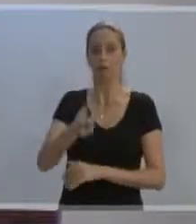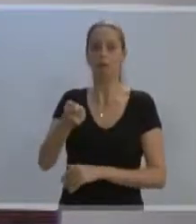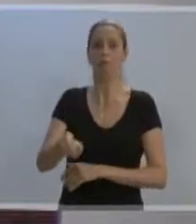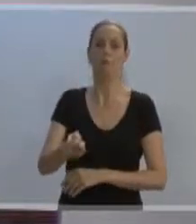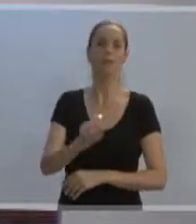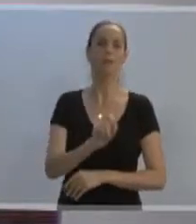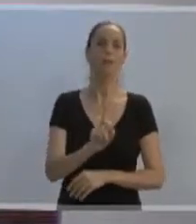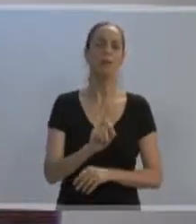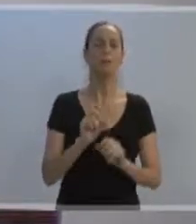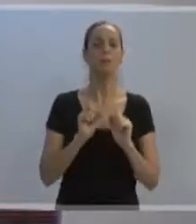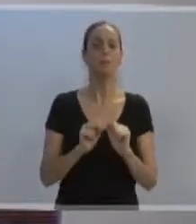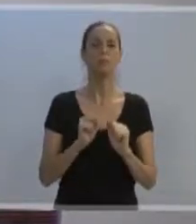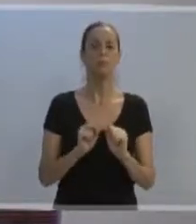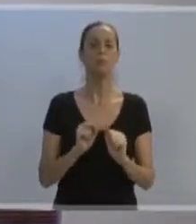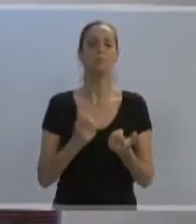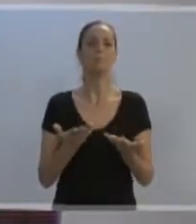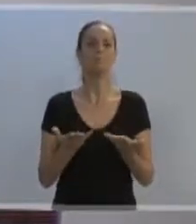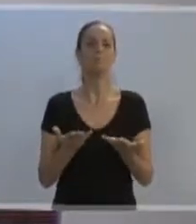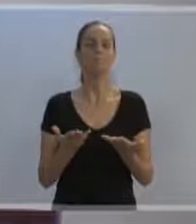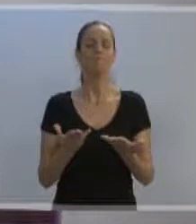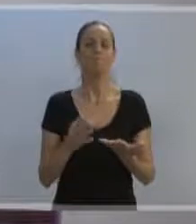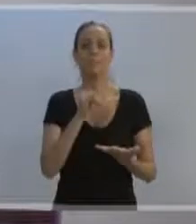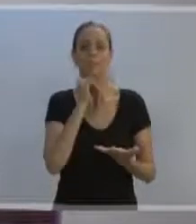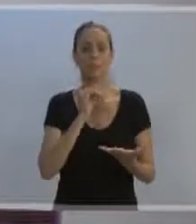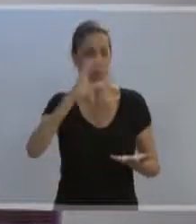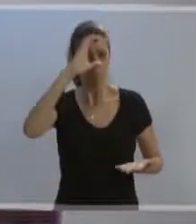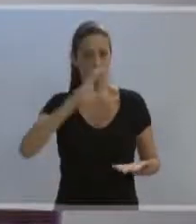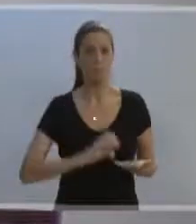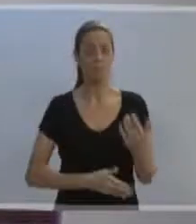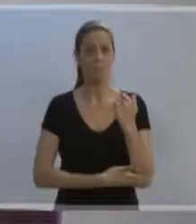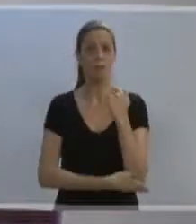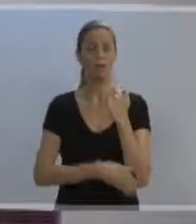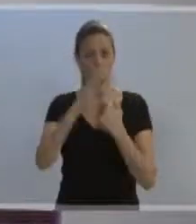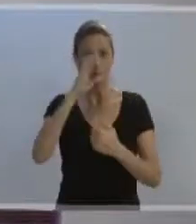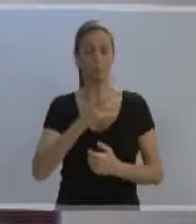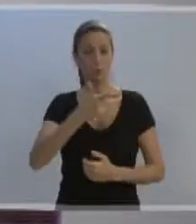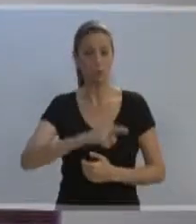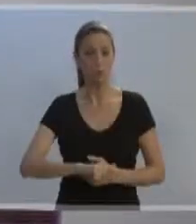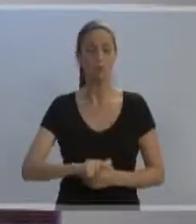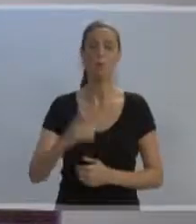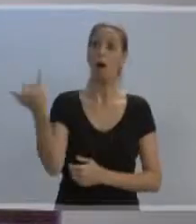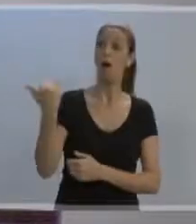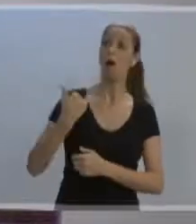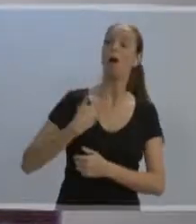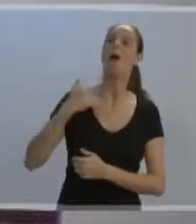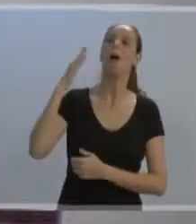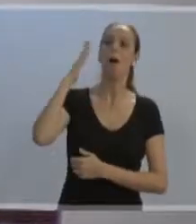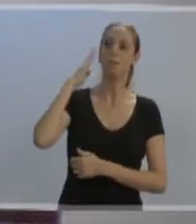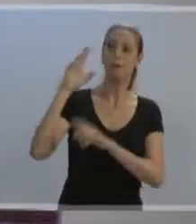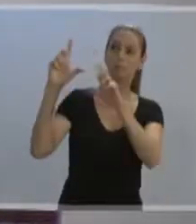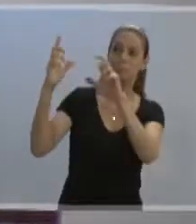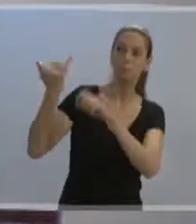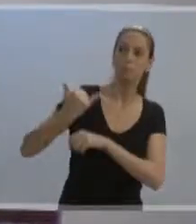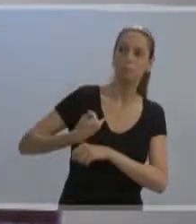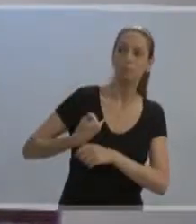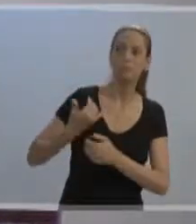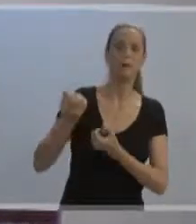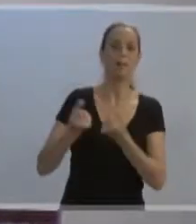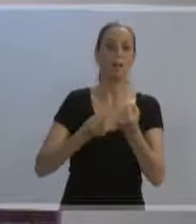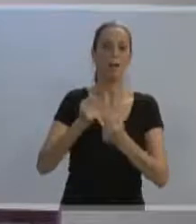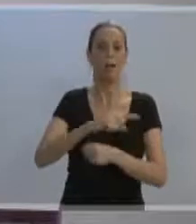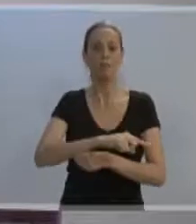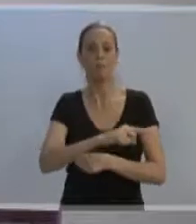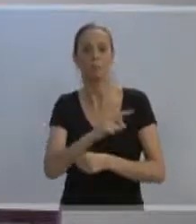é o que eu tenho certeza que contribui cidadão na mais uma vez é avisado tá ciente porque às vezes você pega